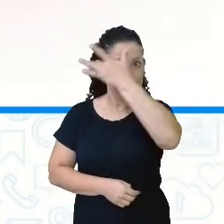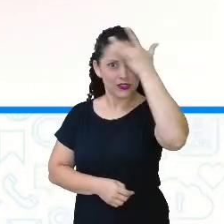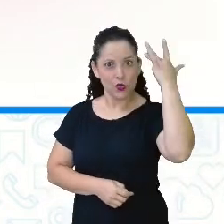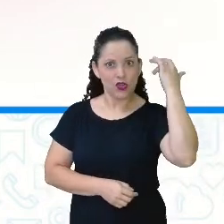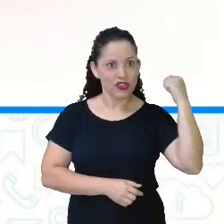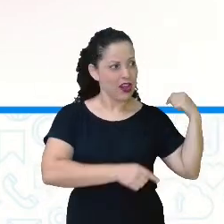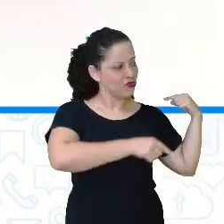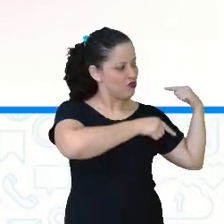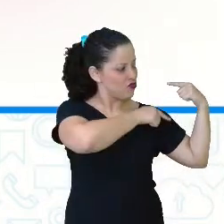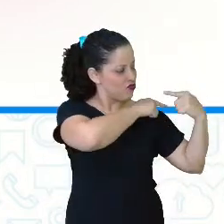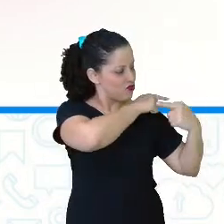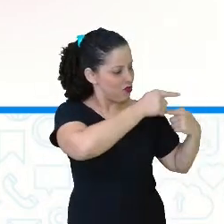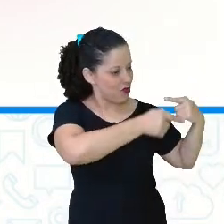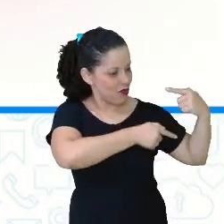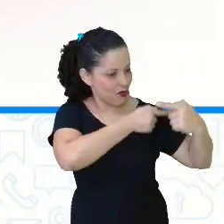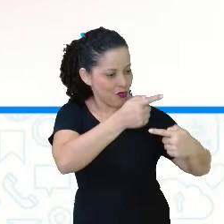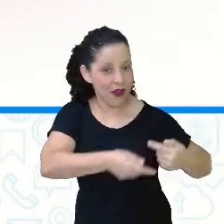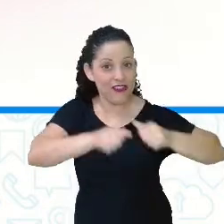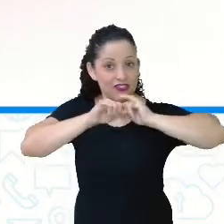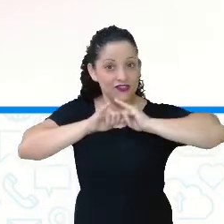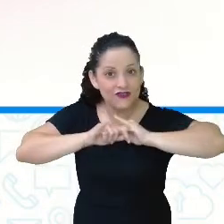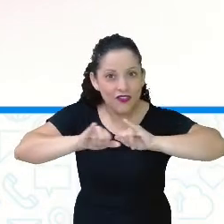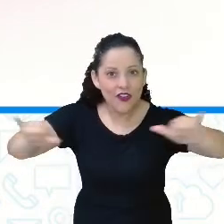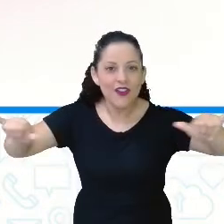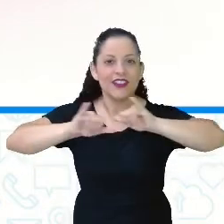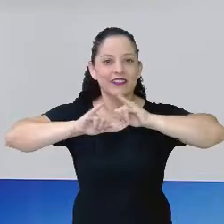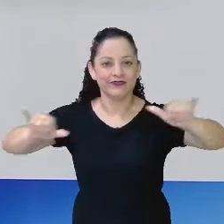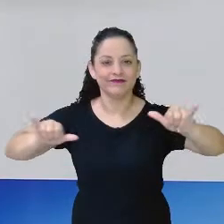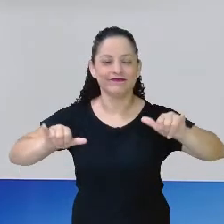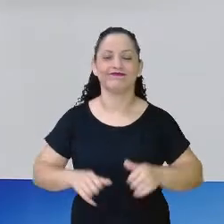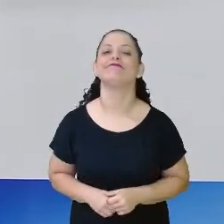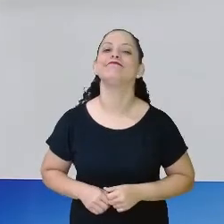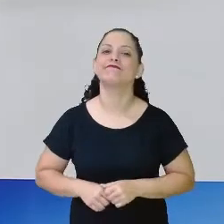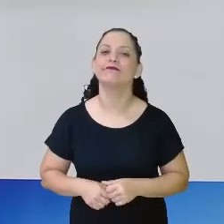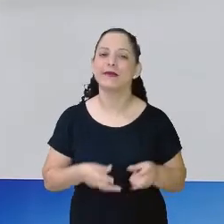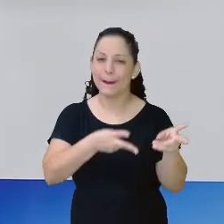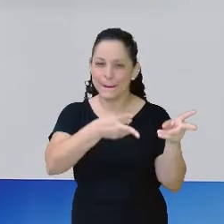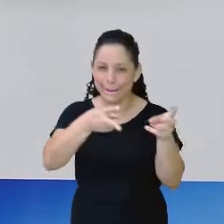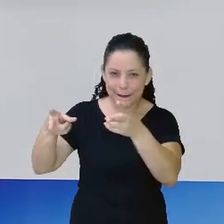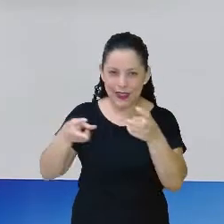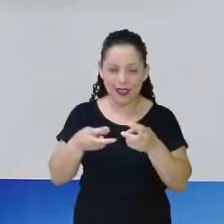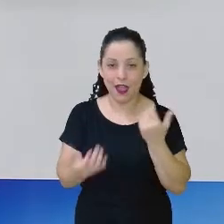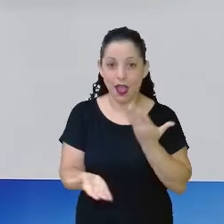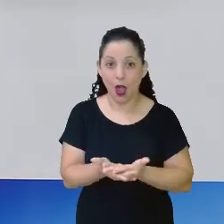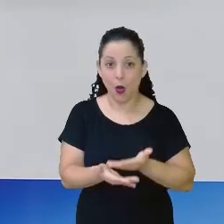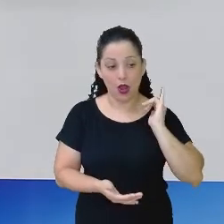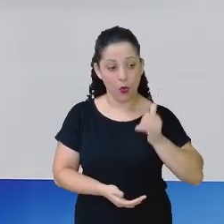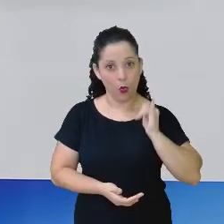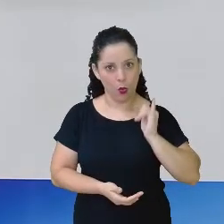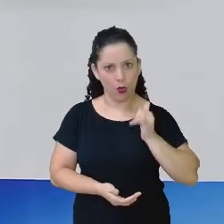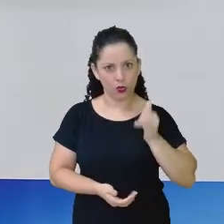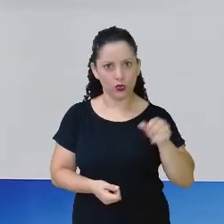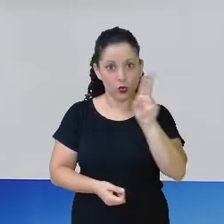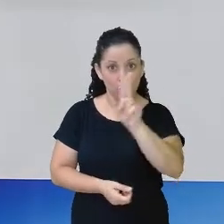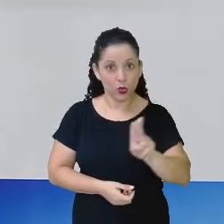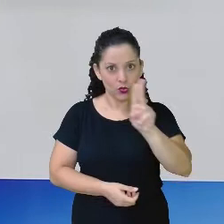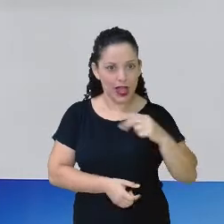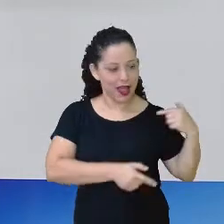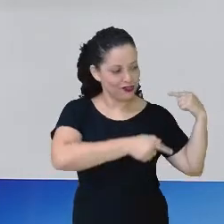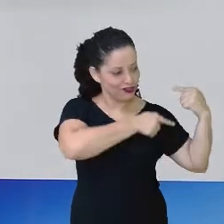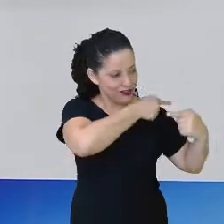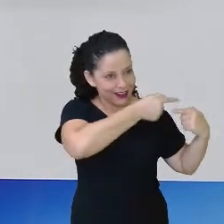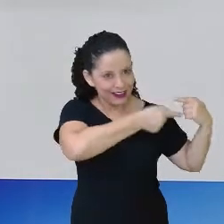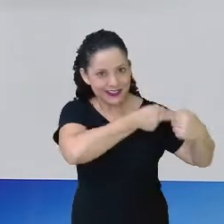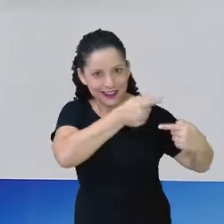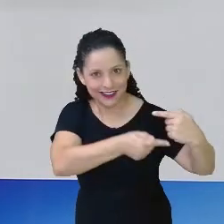transmitem de geração para geração. Vocês estão percebendo que toda aula que a gente fala de conto, a gente usa esse termo, de geração para